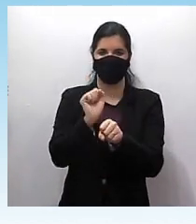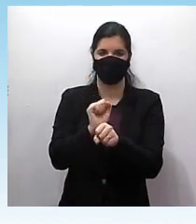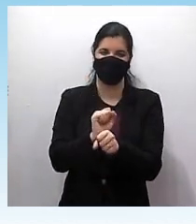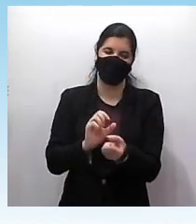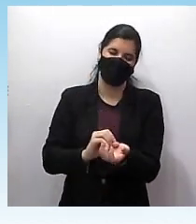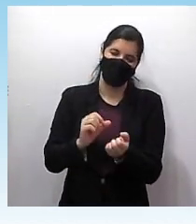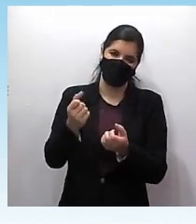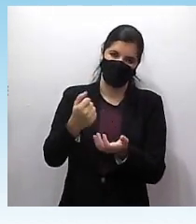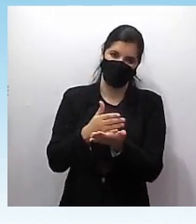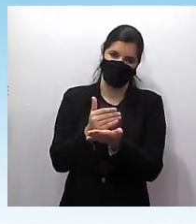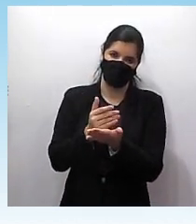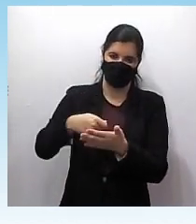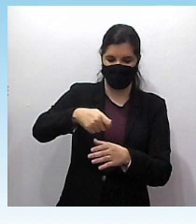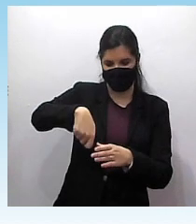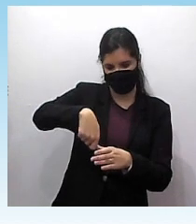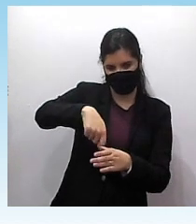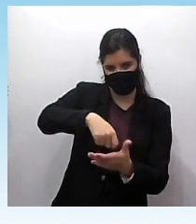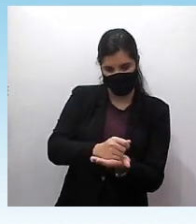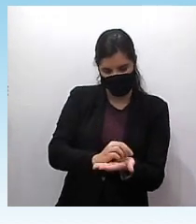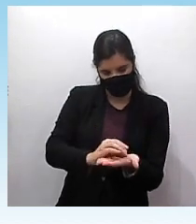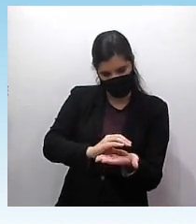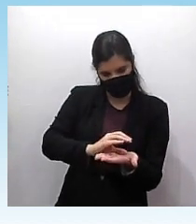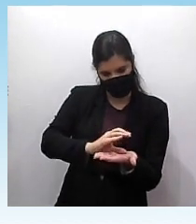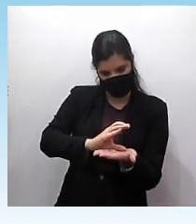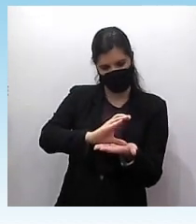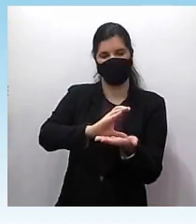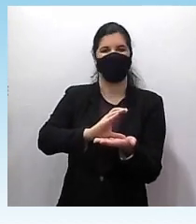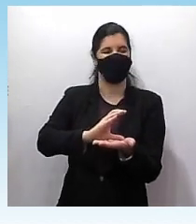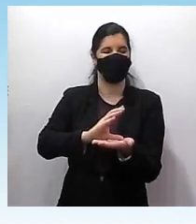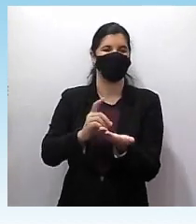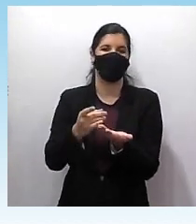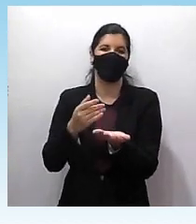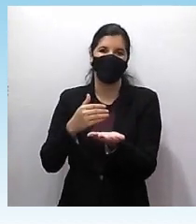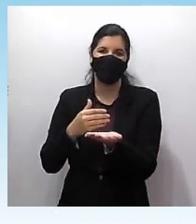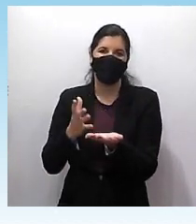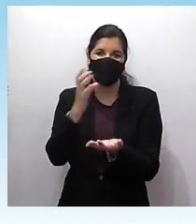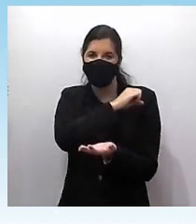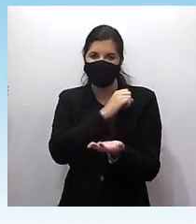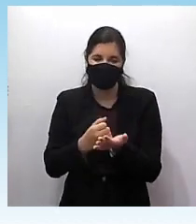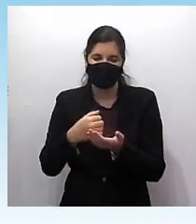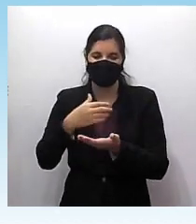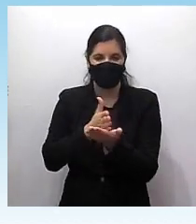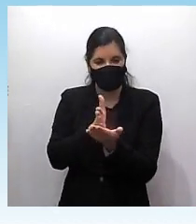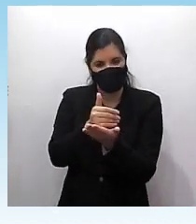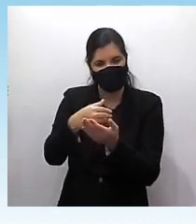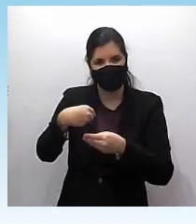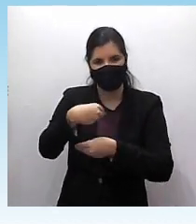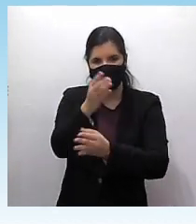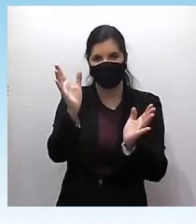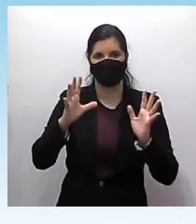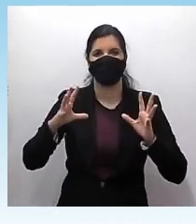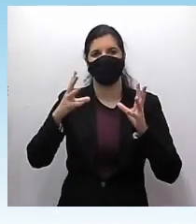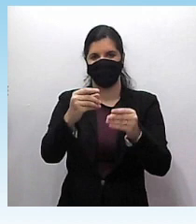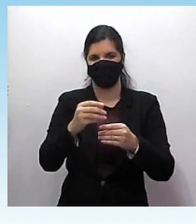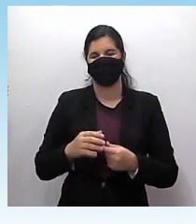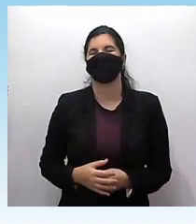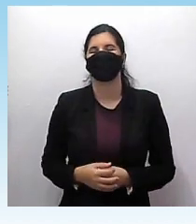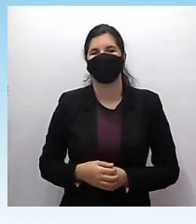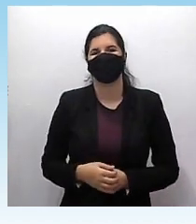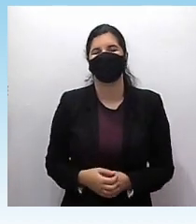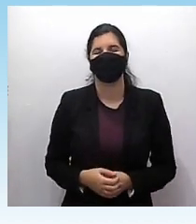A gente já divide o bolo desde o começo, desde que ele é pequeno. E quando ele cresce, já cresce para todos, né?